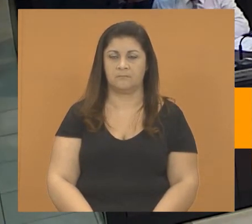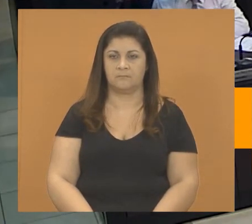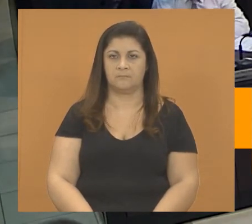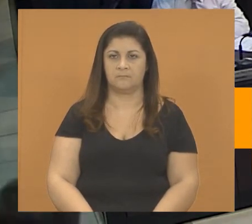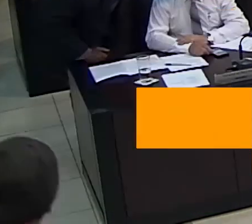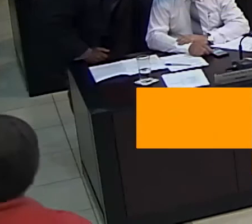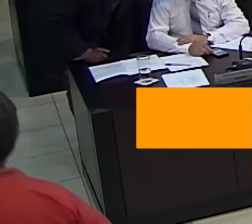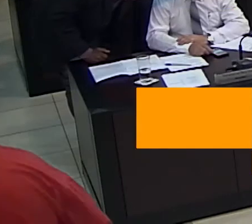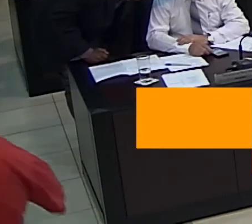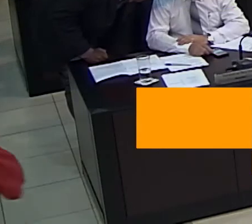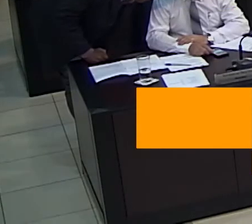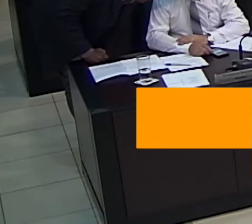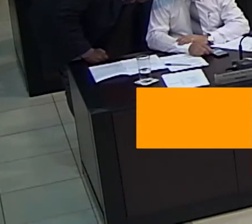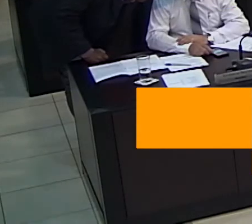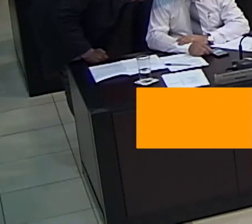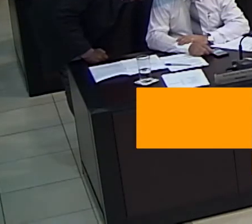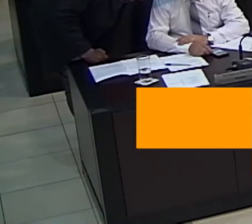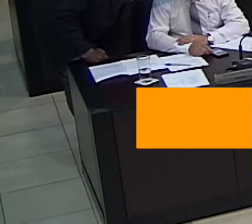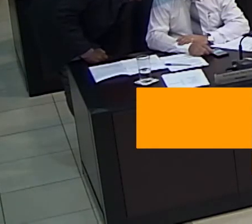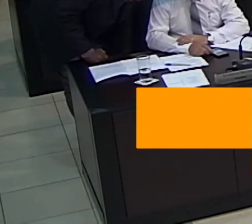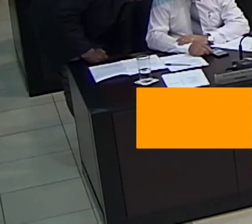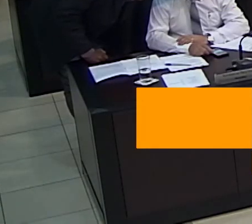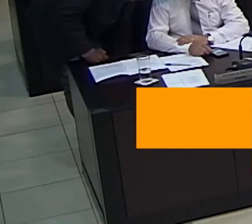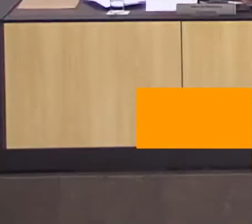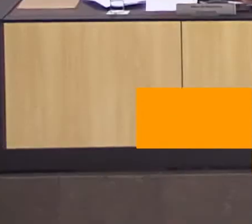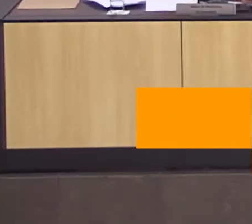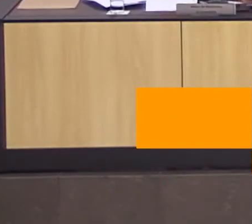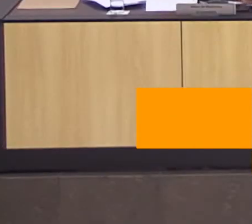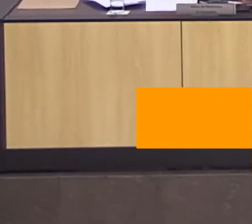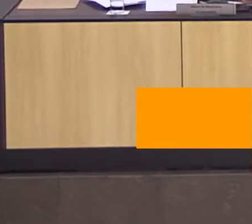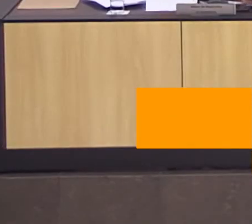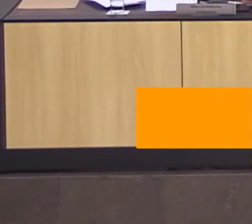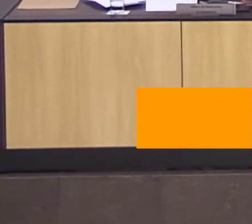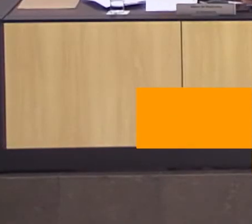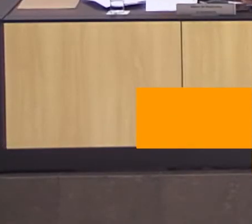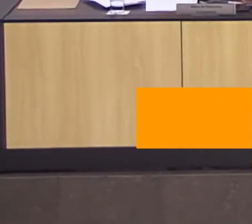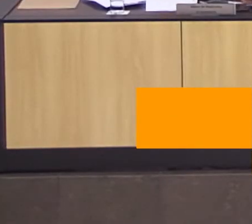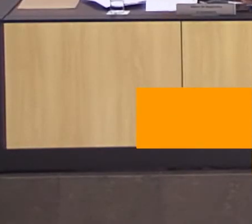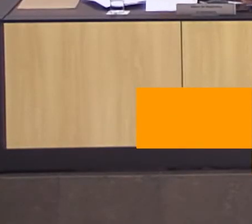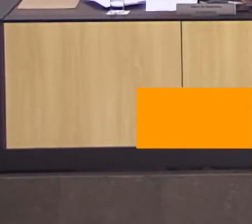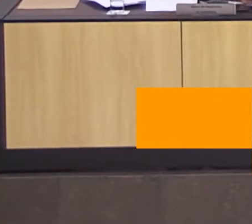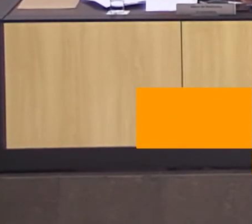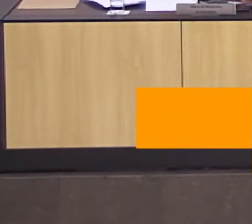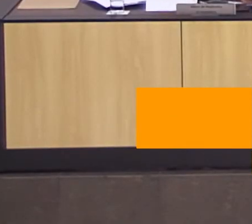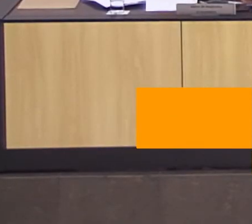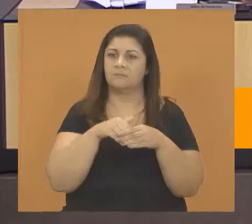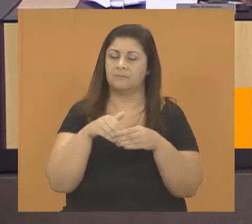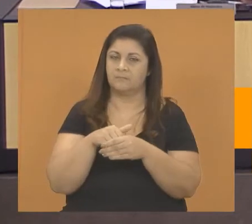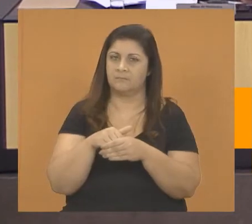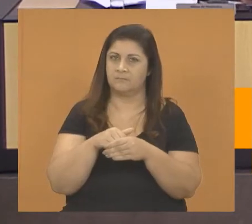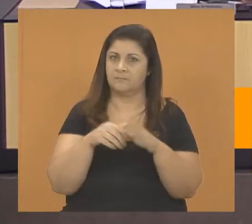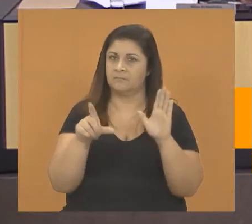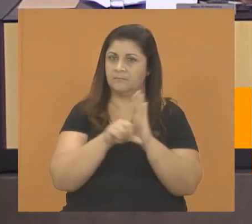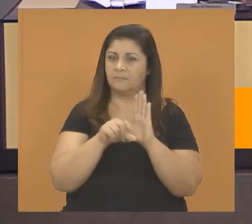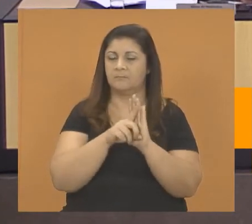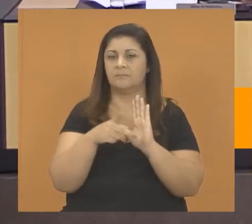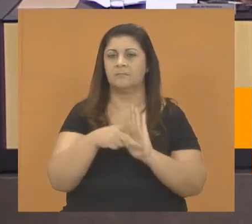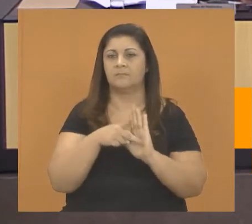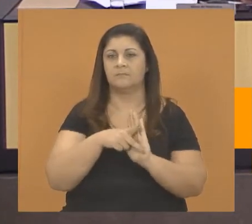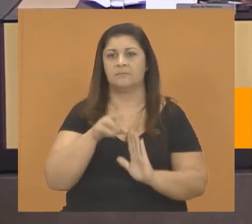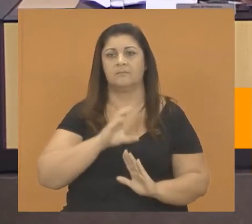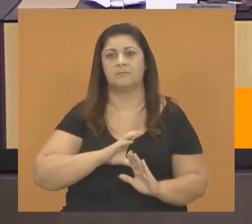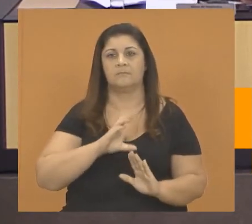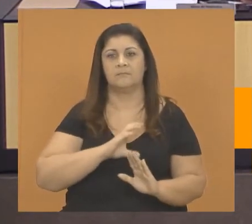a primeira votação do projeto de emenda à lei orgânica do município do executivo número 01 de